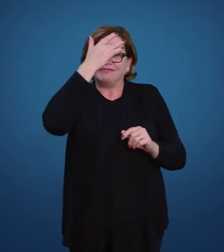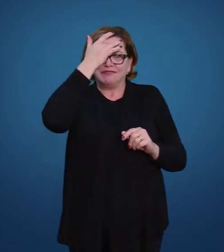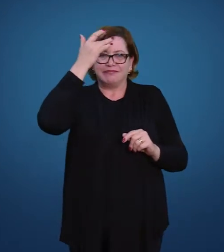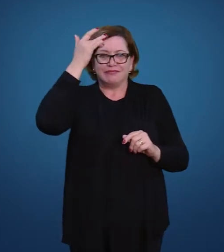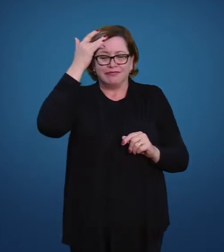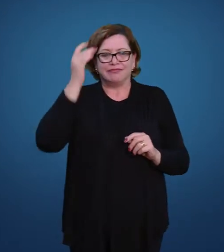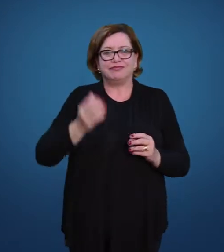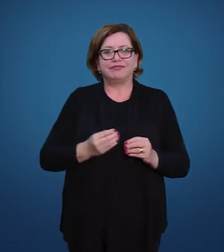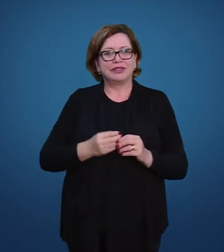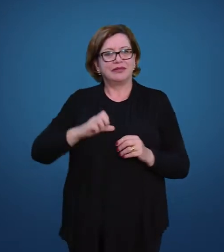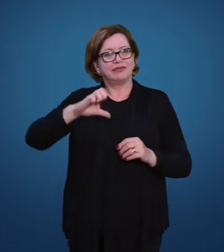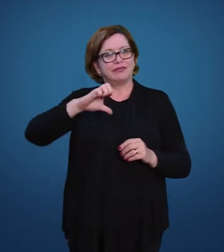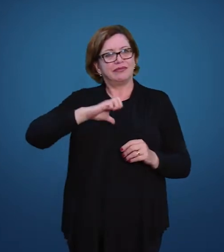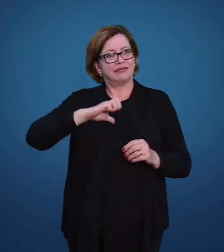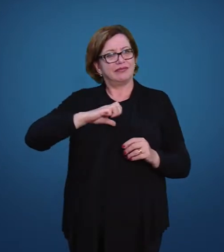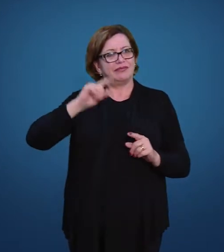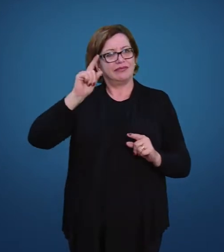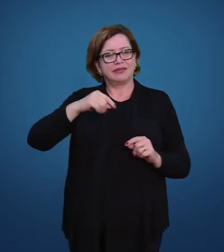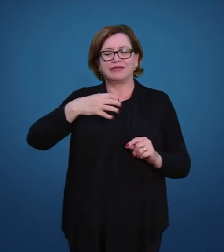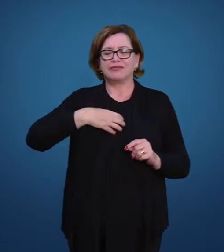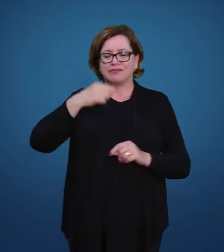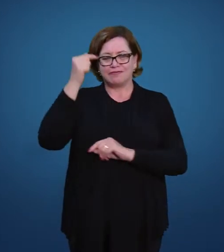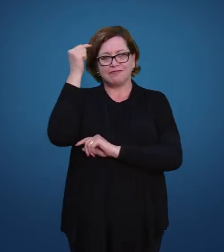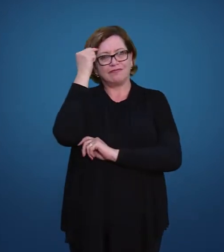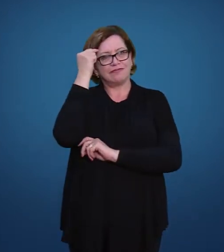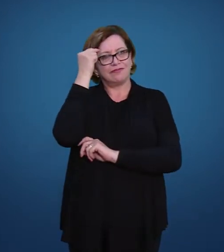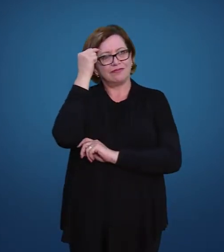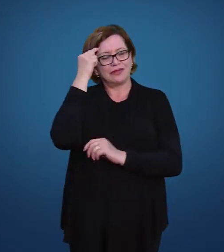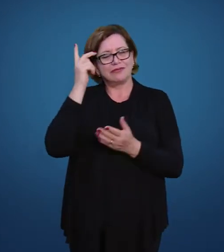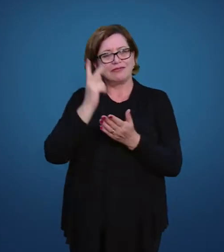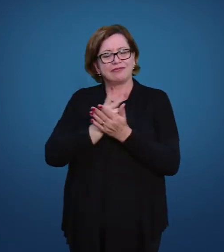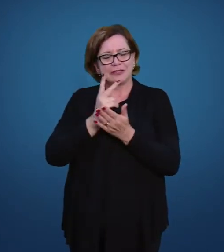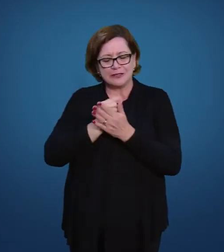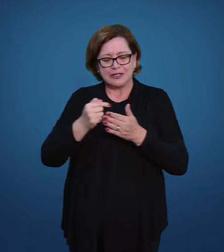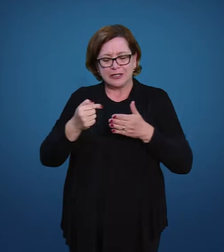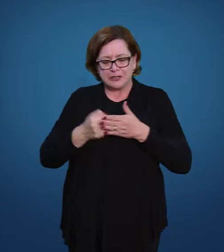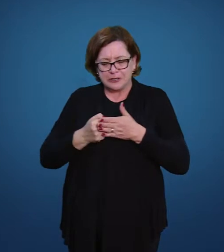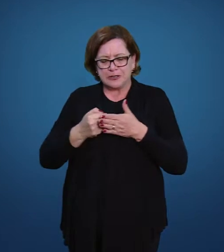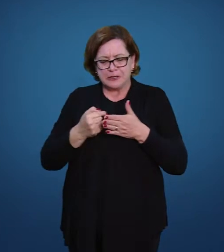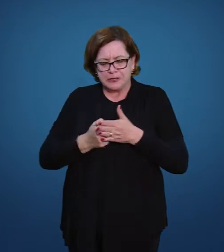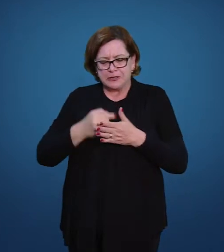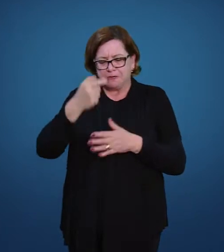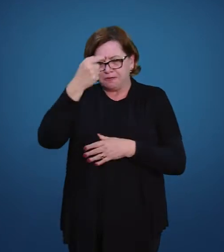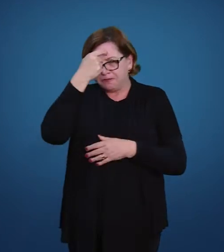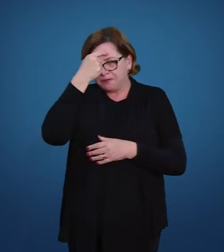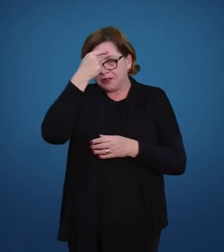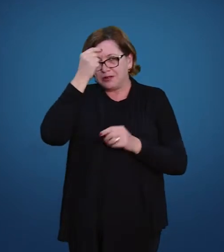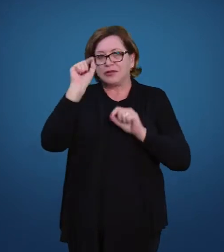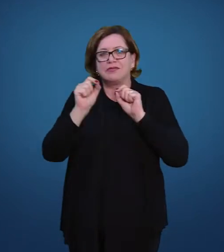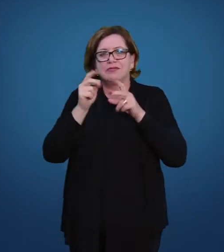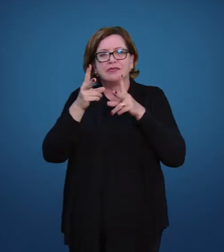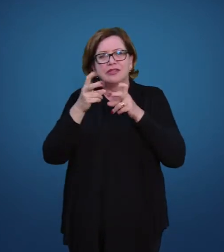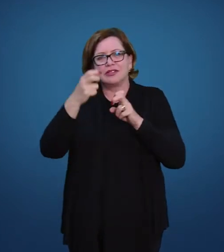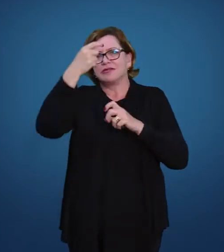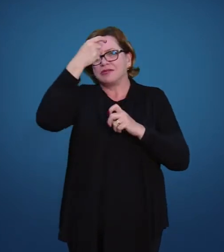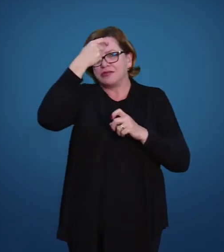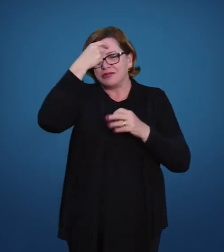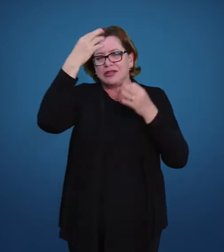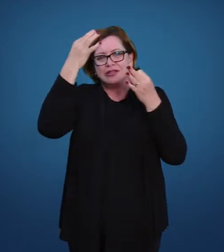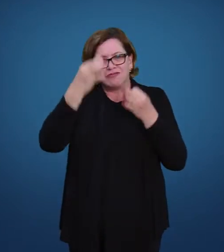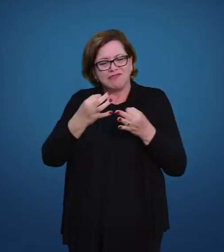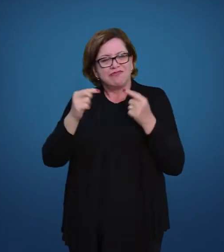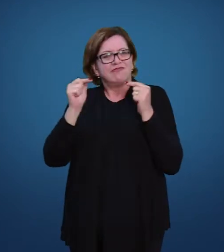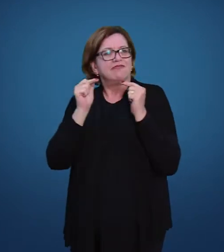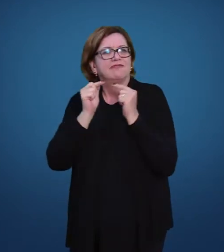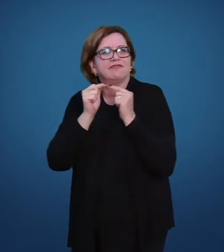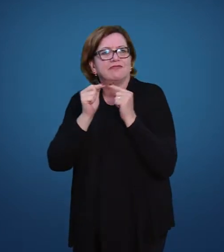ética é essa postura reflexiva que vem questionar a moral para saber se a moral está de fato adequada ou